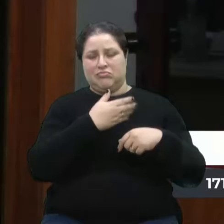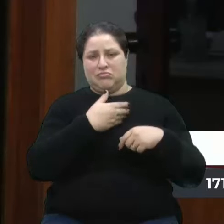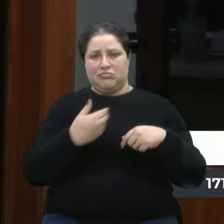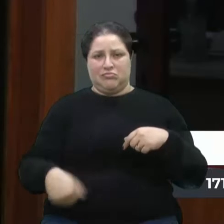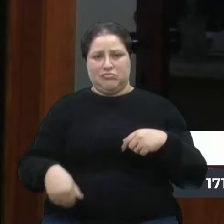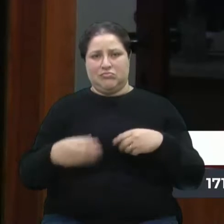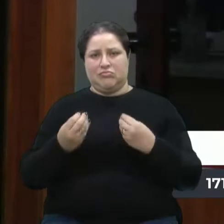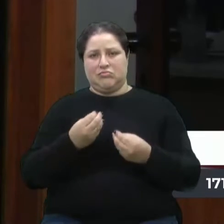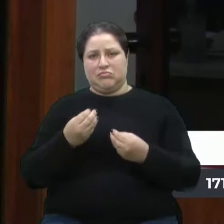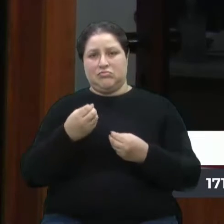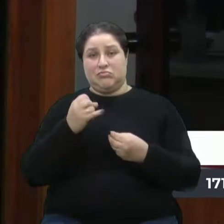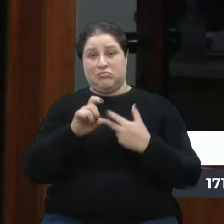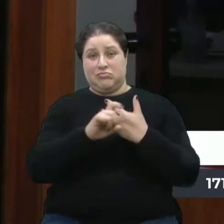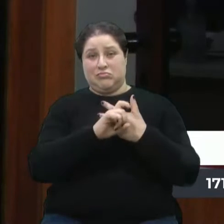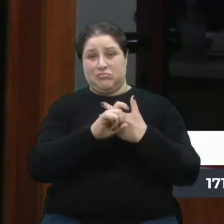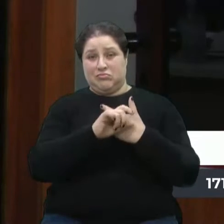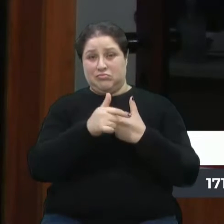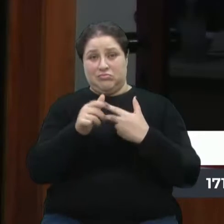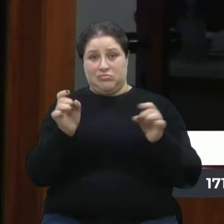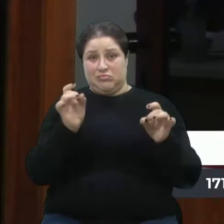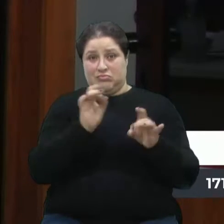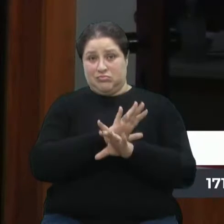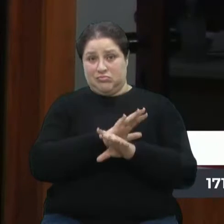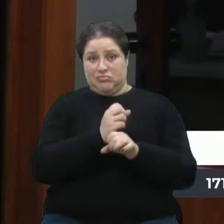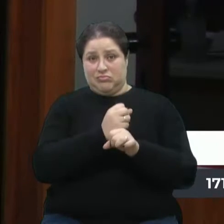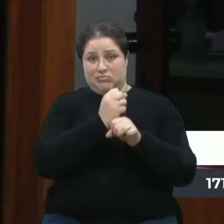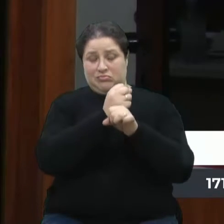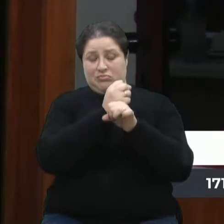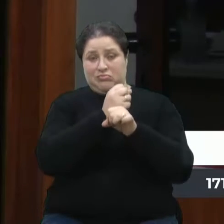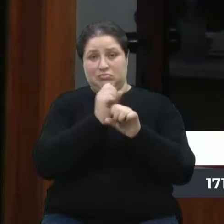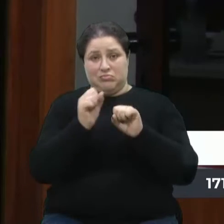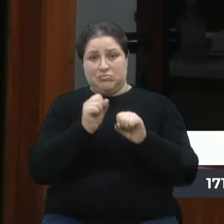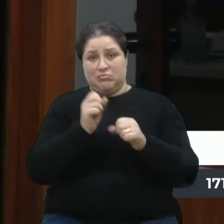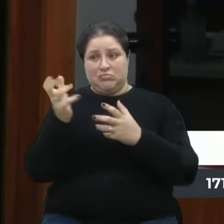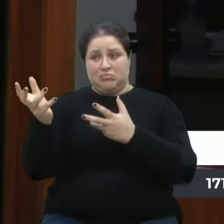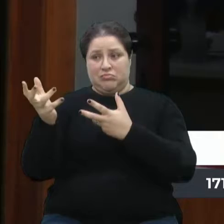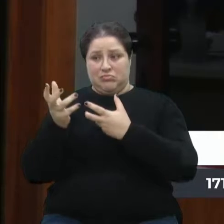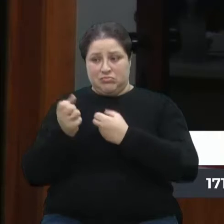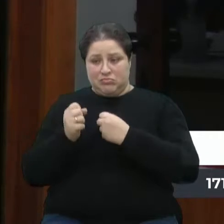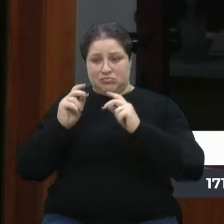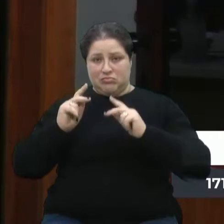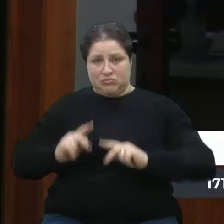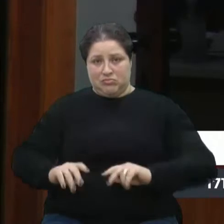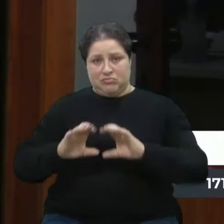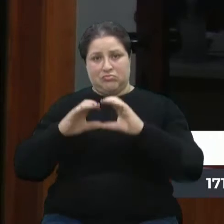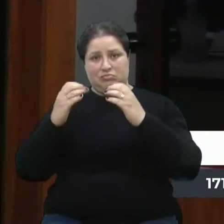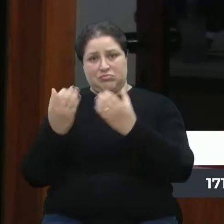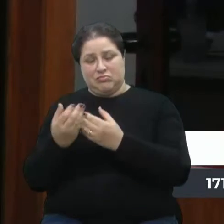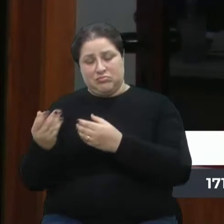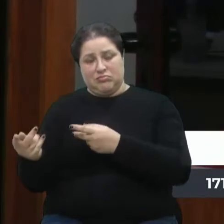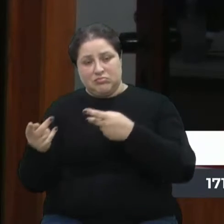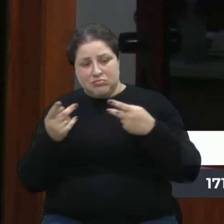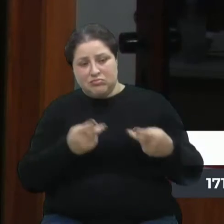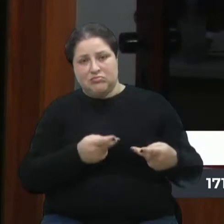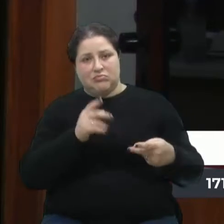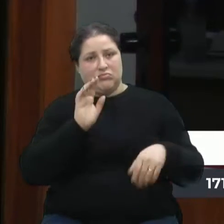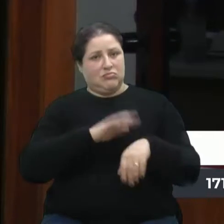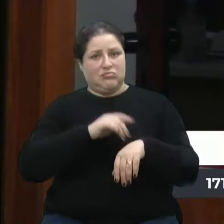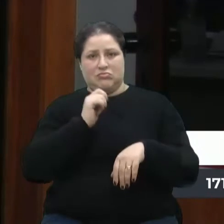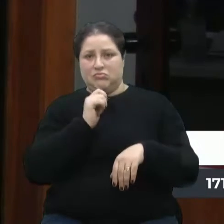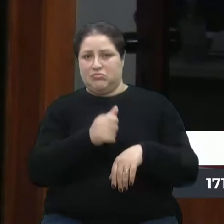Poder Executivo não estiver com a obra pronta, apta a receber as pessoas ou a comunidade poder utilizá-la de imediato,